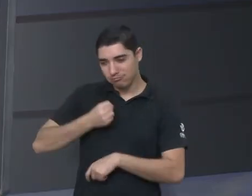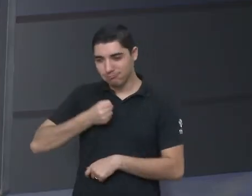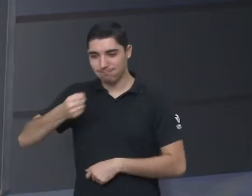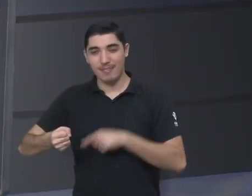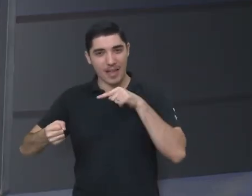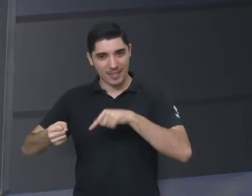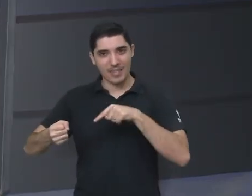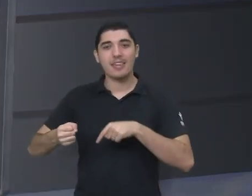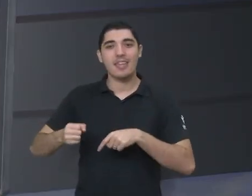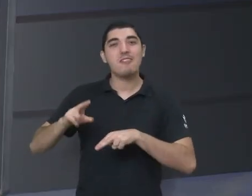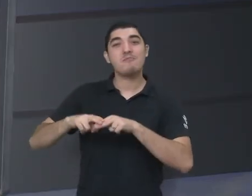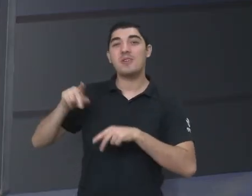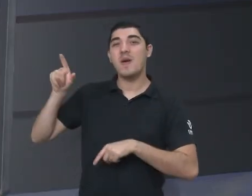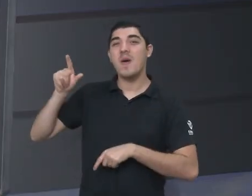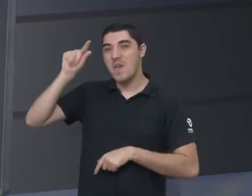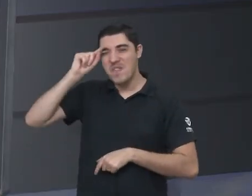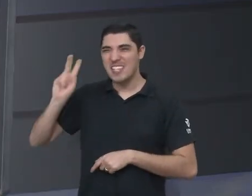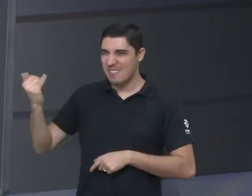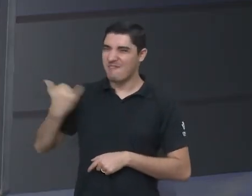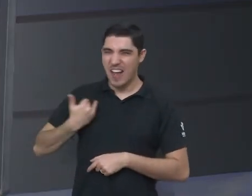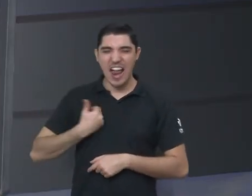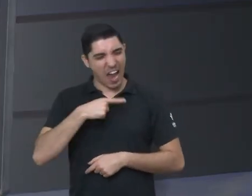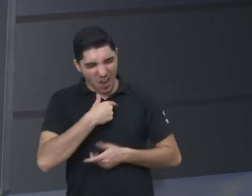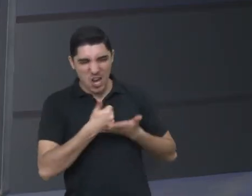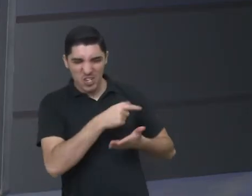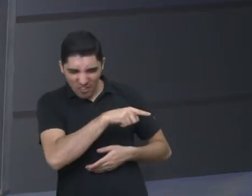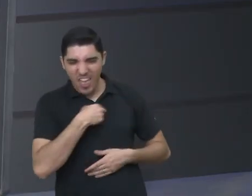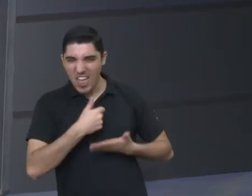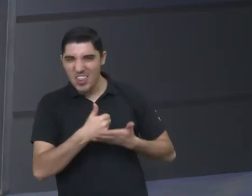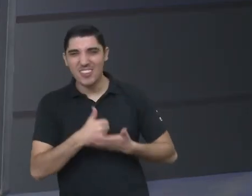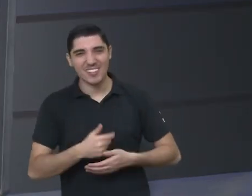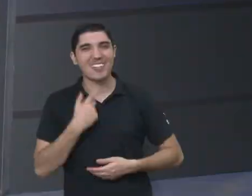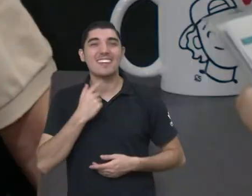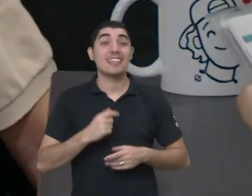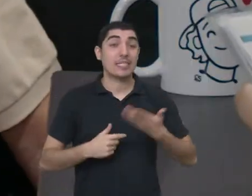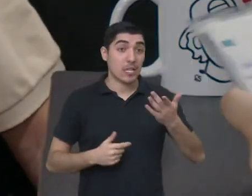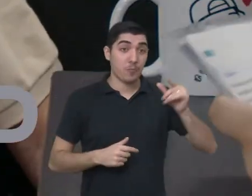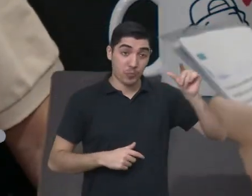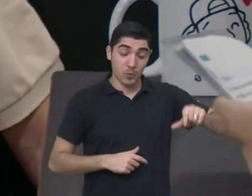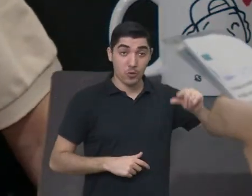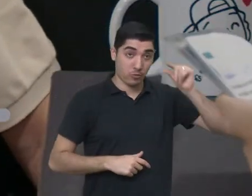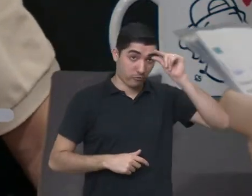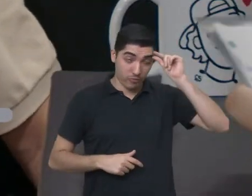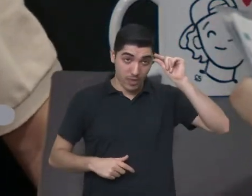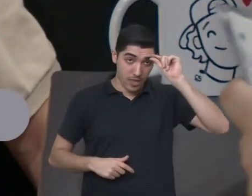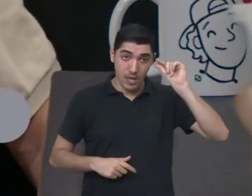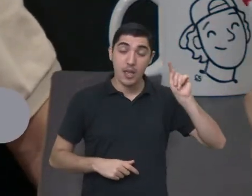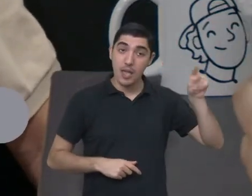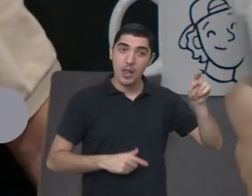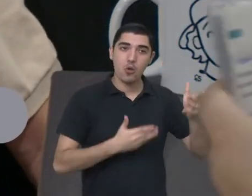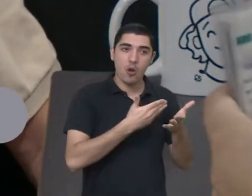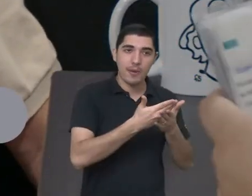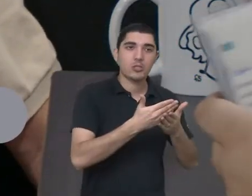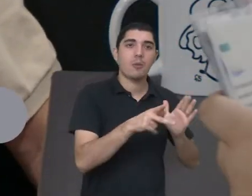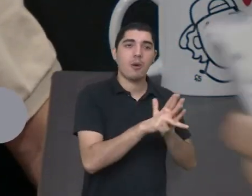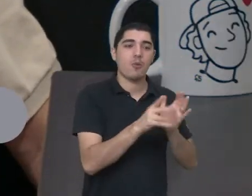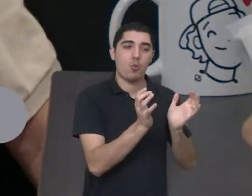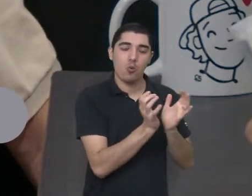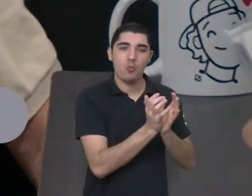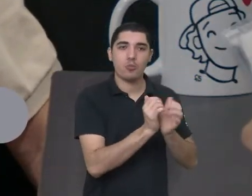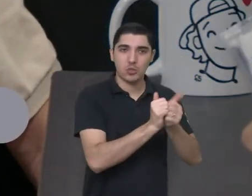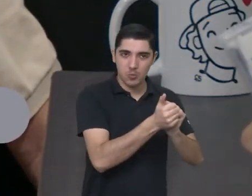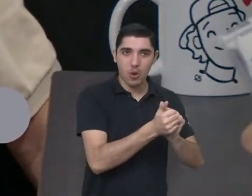precisar de uma pessoa para ajudar tal, eu estou aqui, eu te ajudo, vou, não tem problema nenhum. E outra coisa, eu acho que para